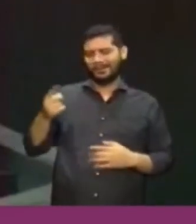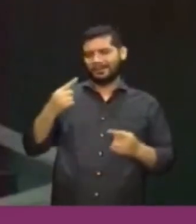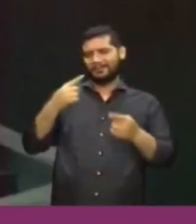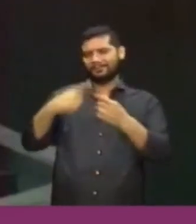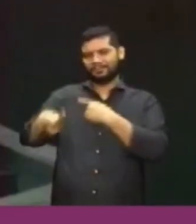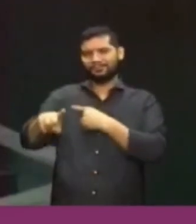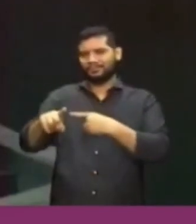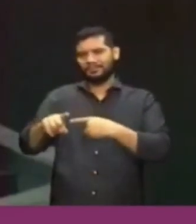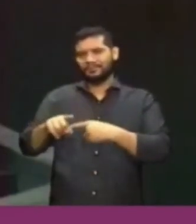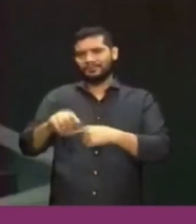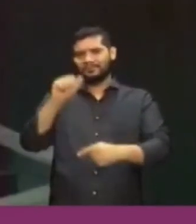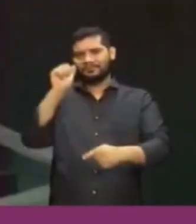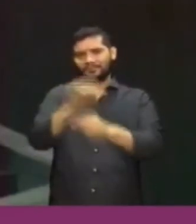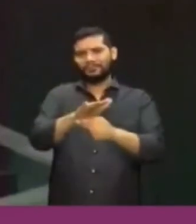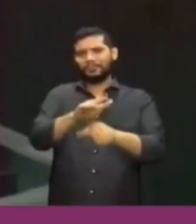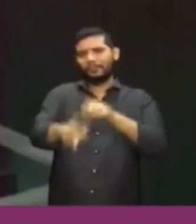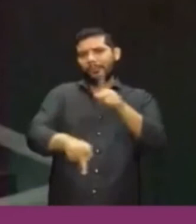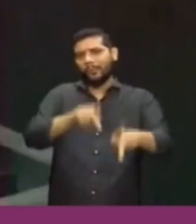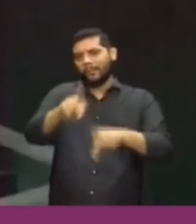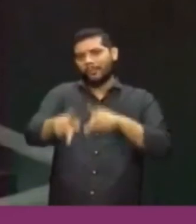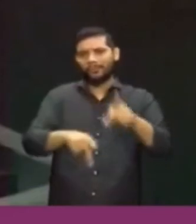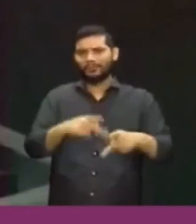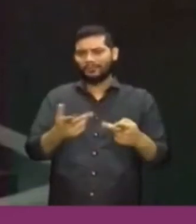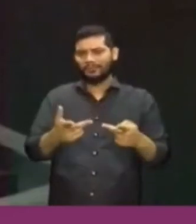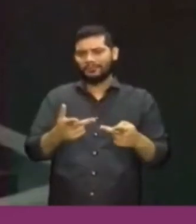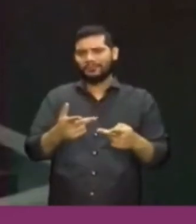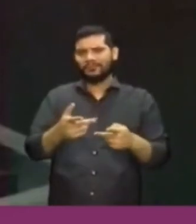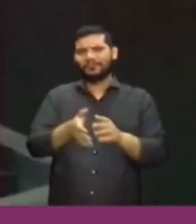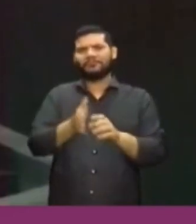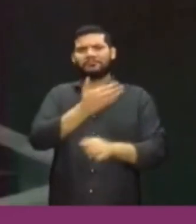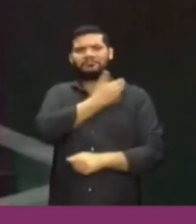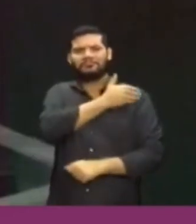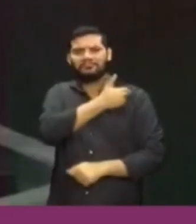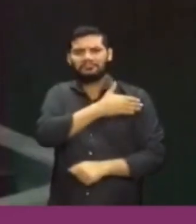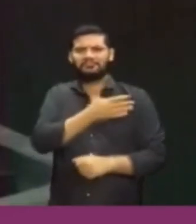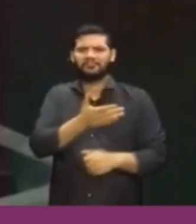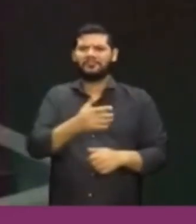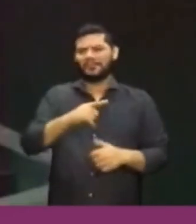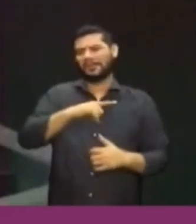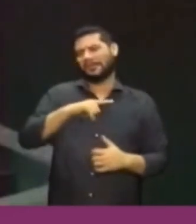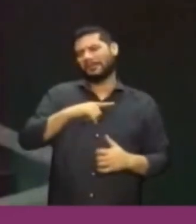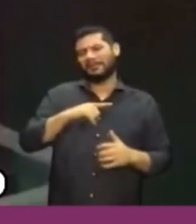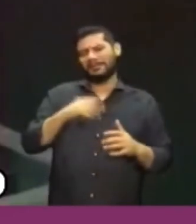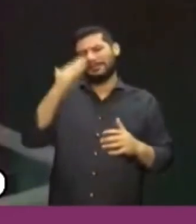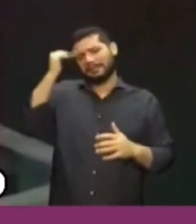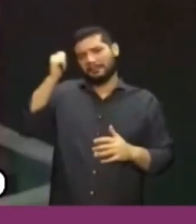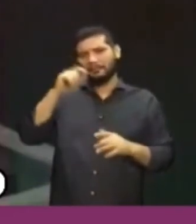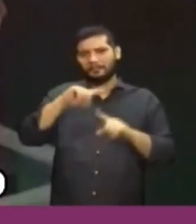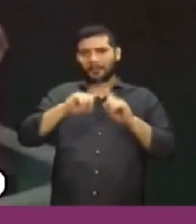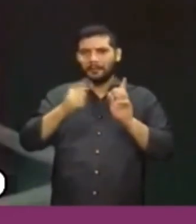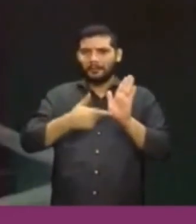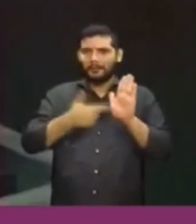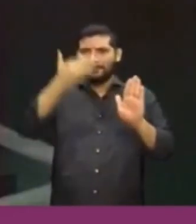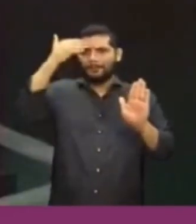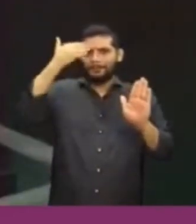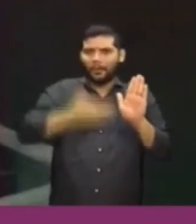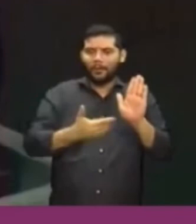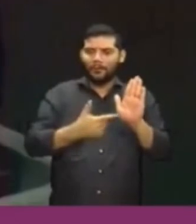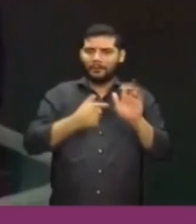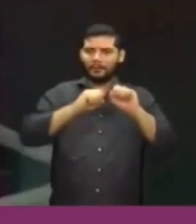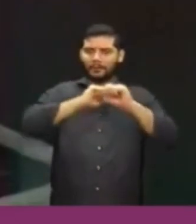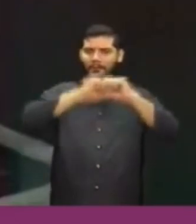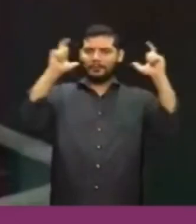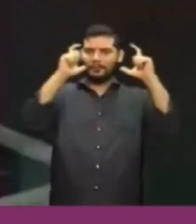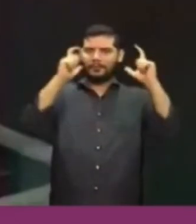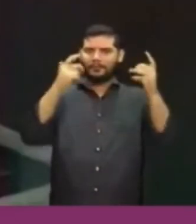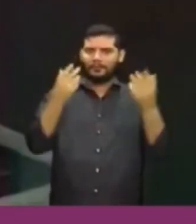antinacional, discriminatório, já se sabia. Mas isso aqui é escandaloso. Isso